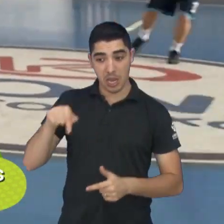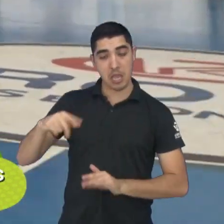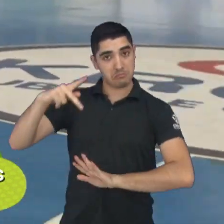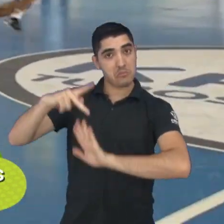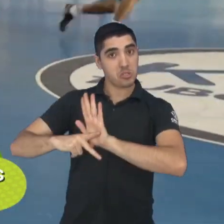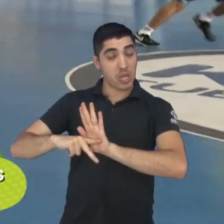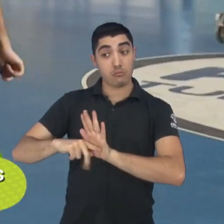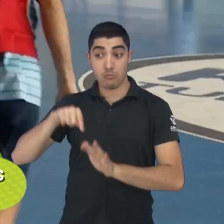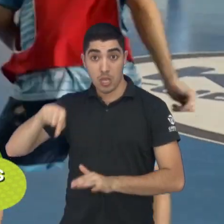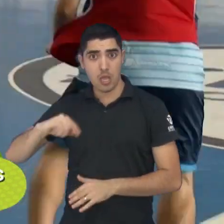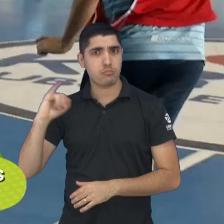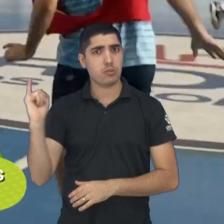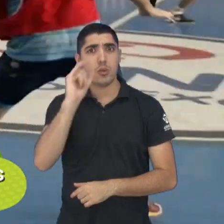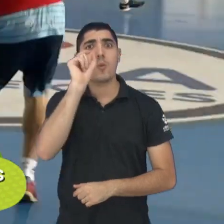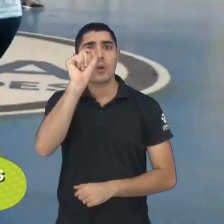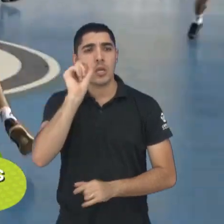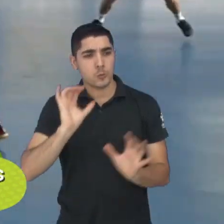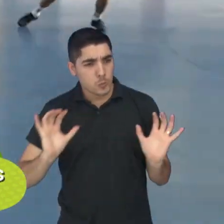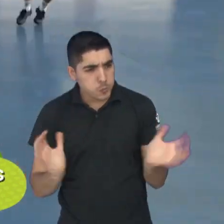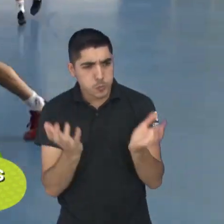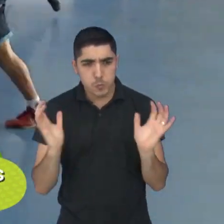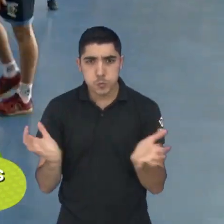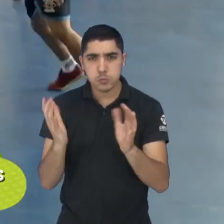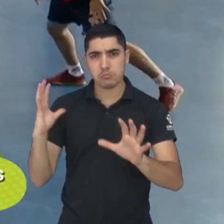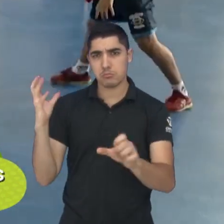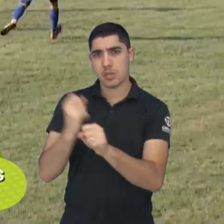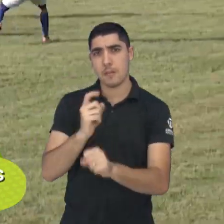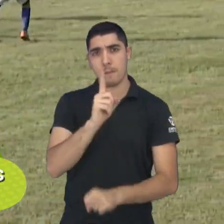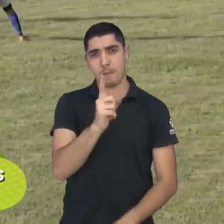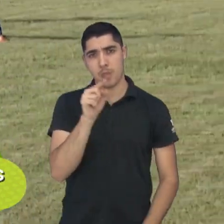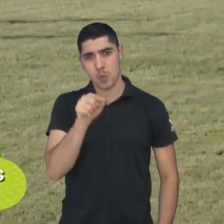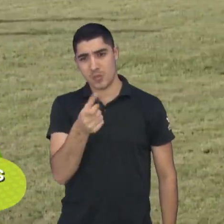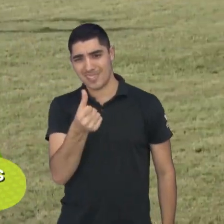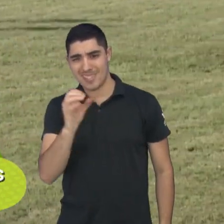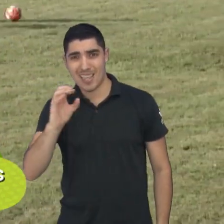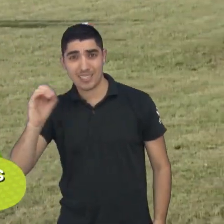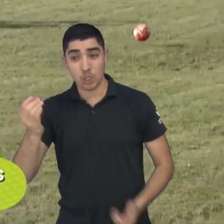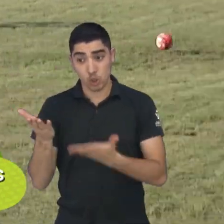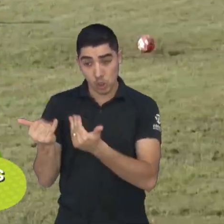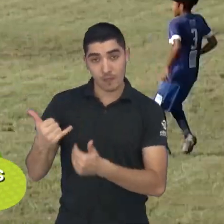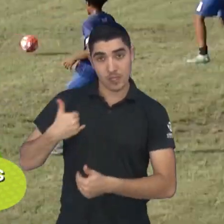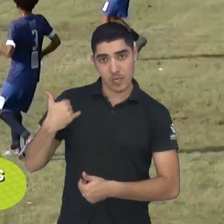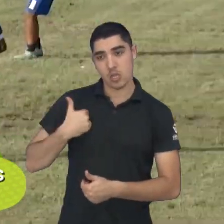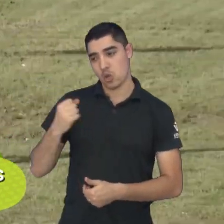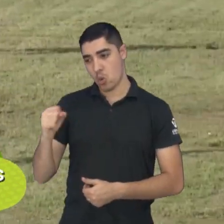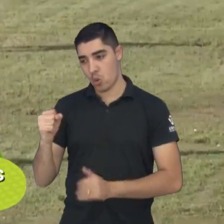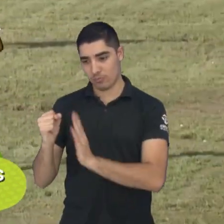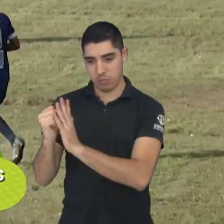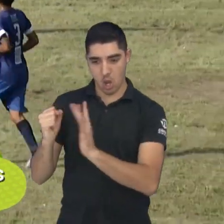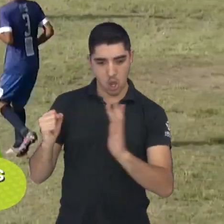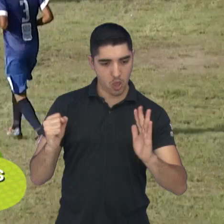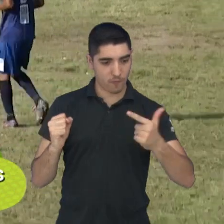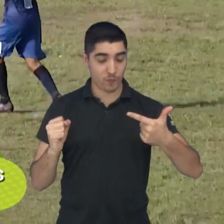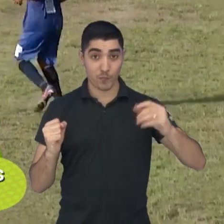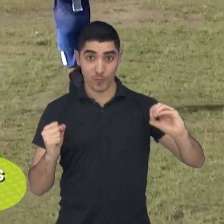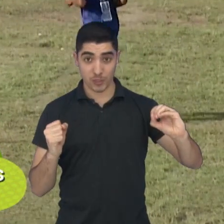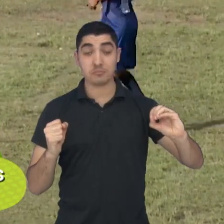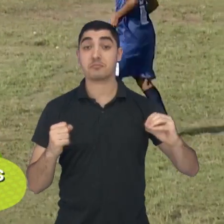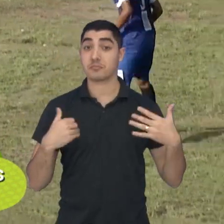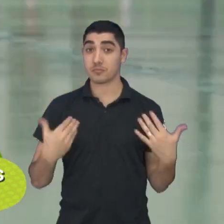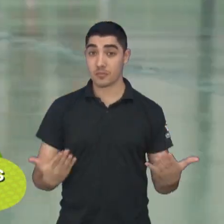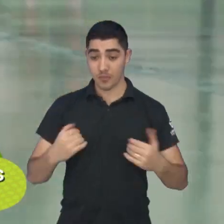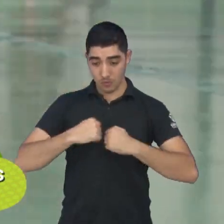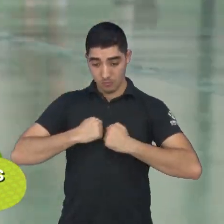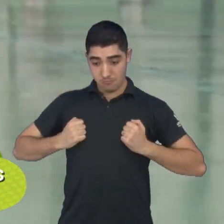programa mobiliza mais de 1.600 crianças e jovens entre 8 e 20 anos. A gente não cansa de dizer, Brunão, que o Atleta Cidadão